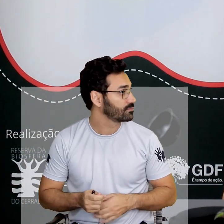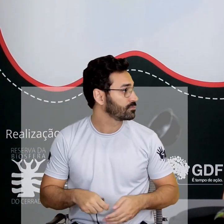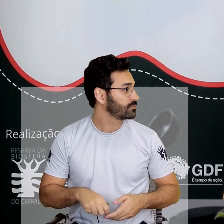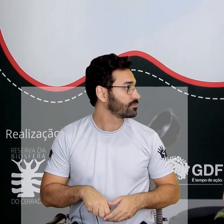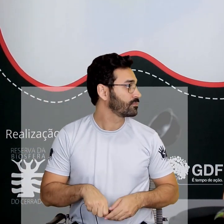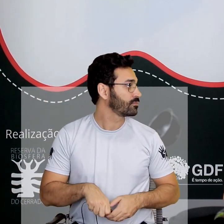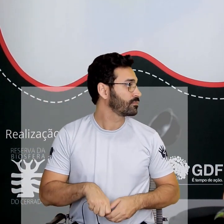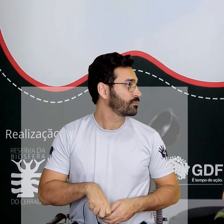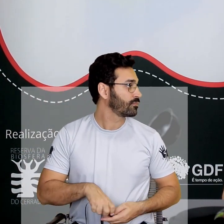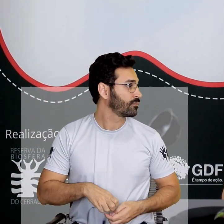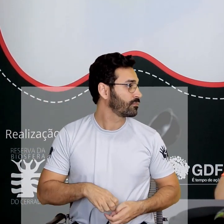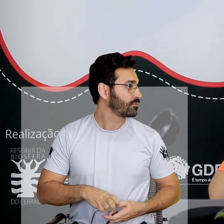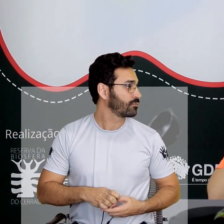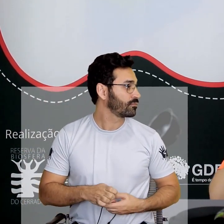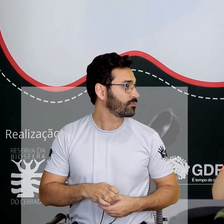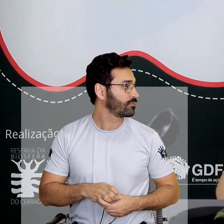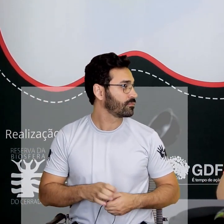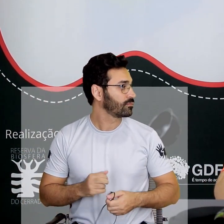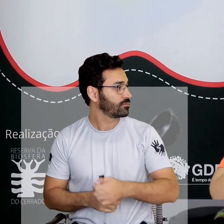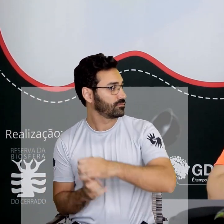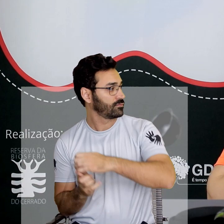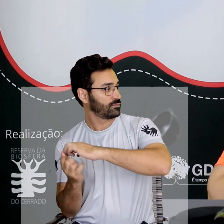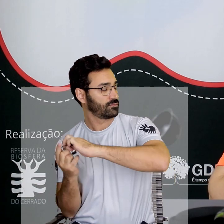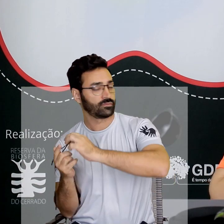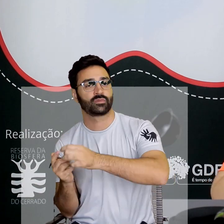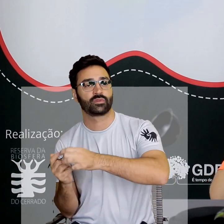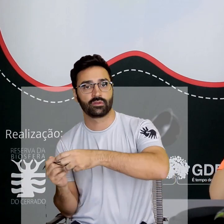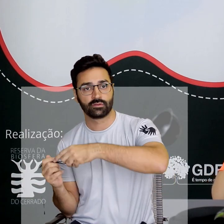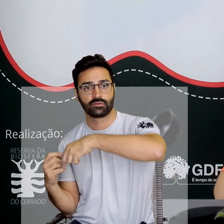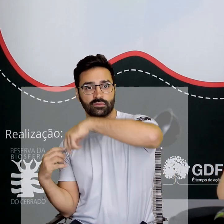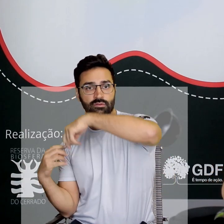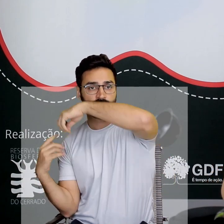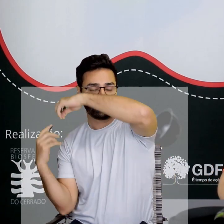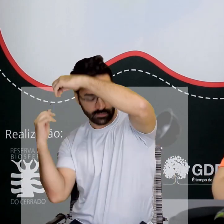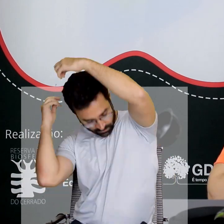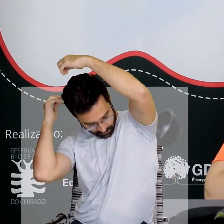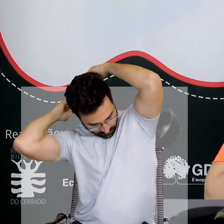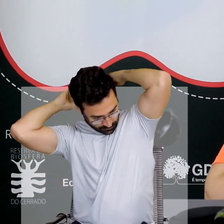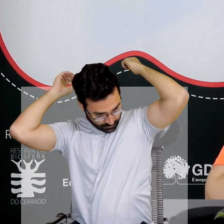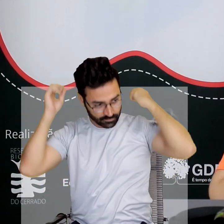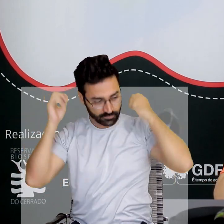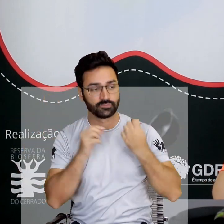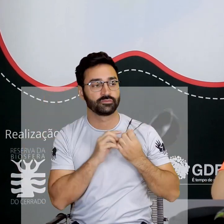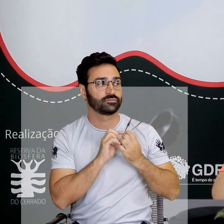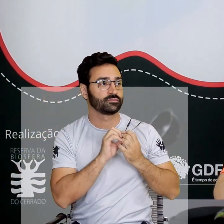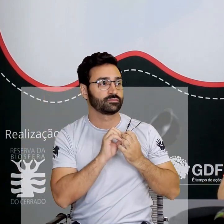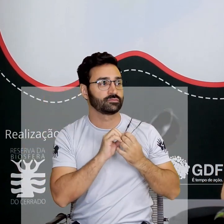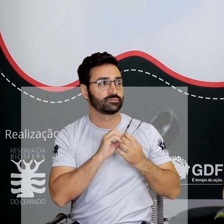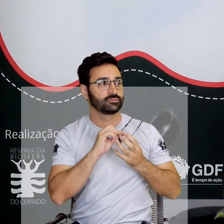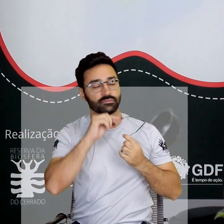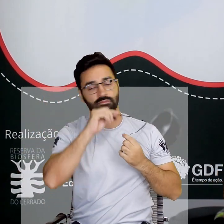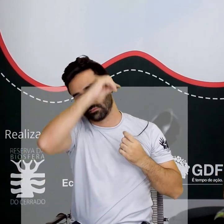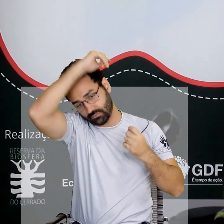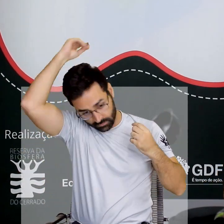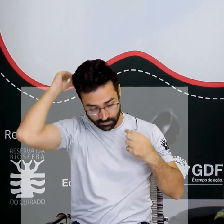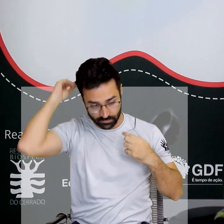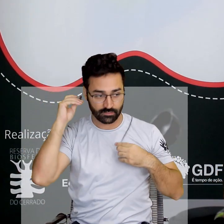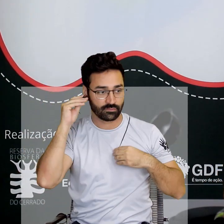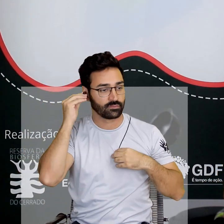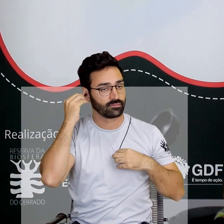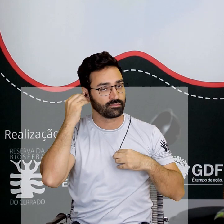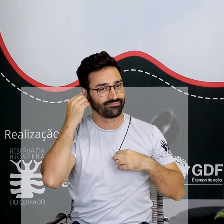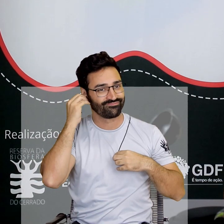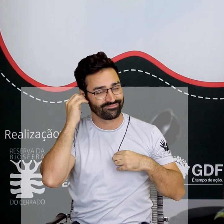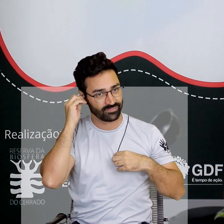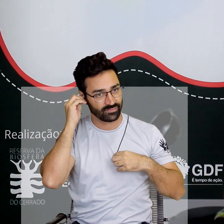Nós temos também para trans, né? Pessoa trans. Não binário, eu já vi